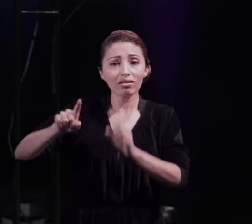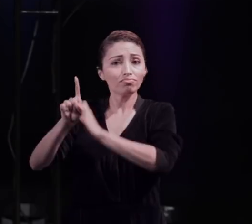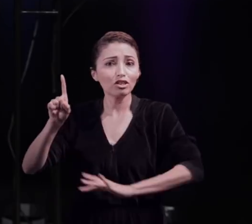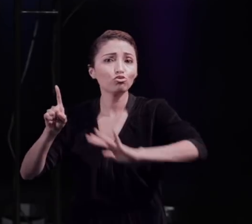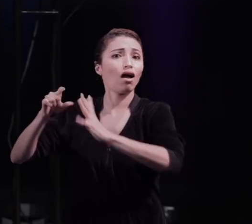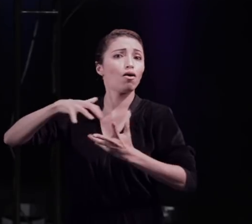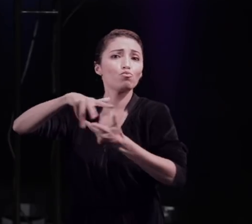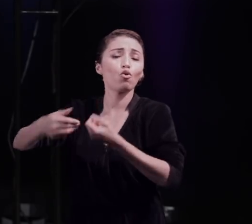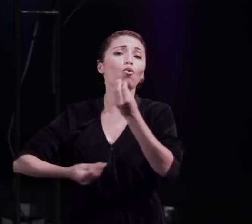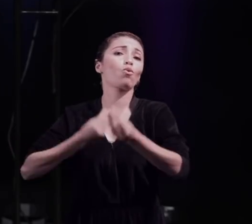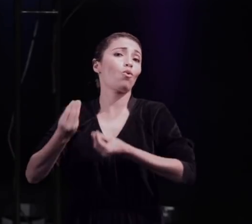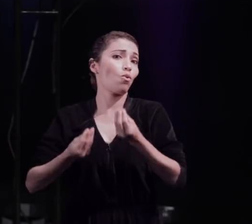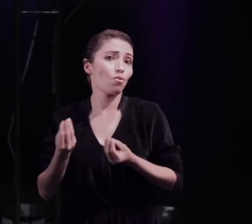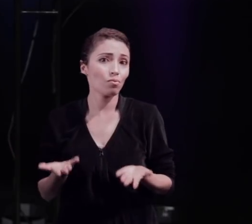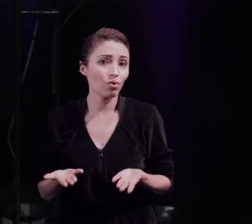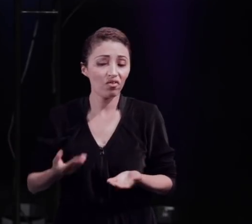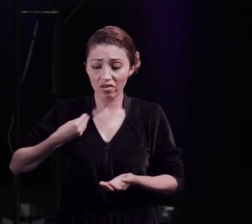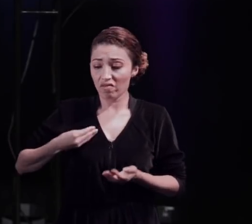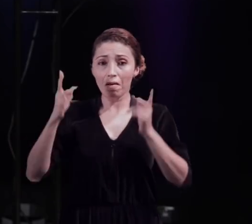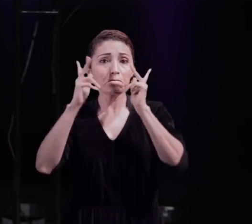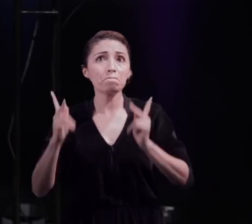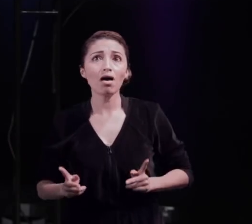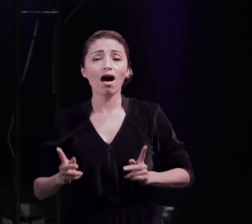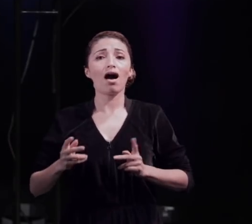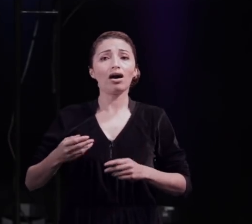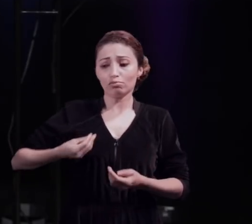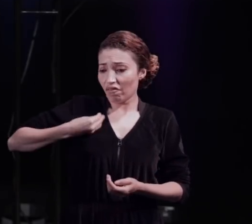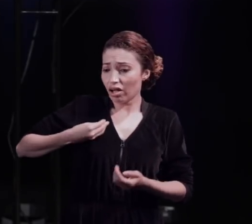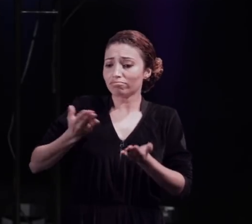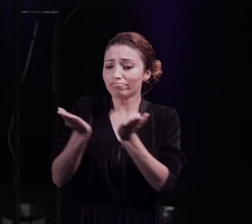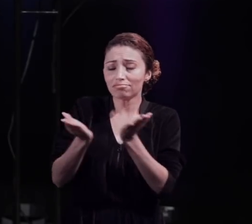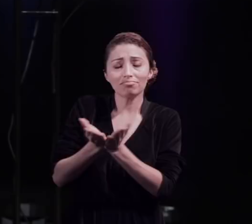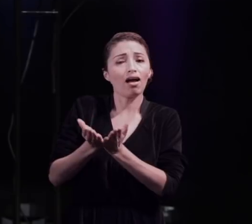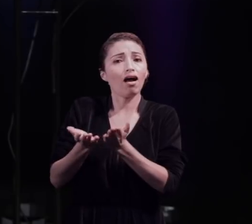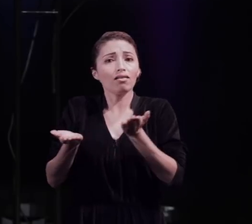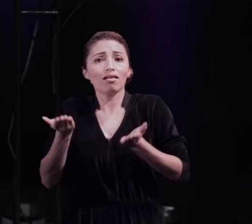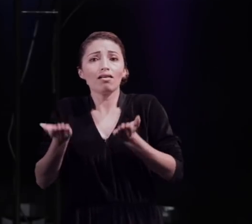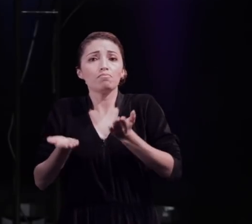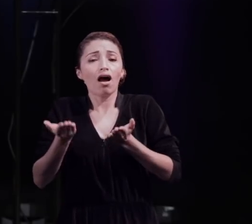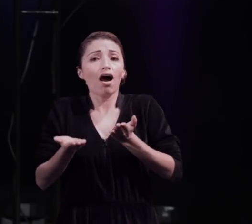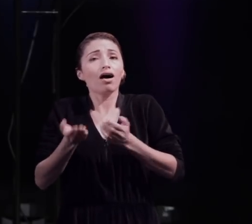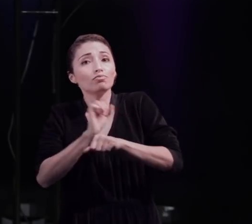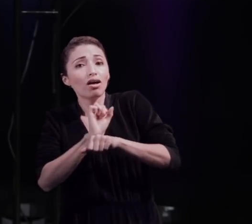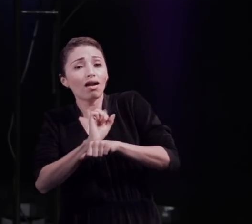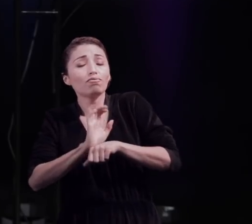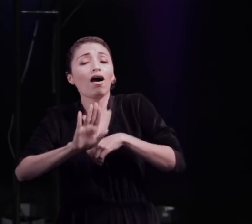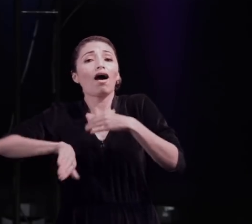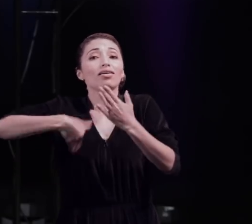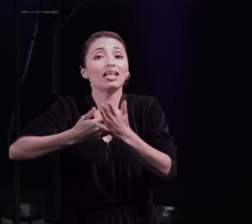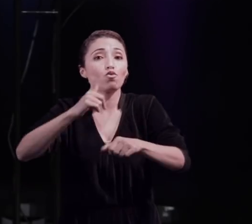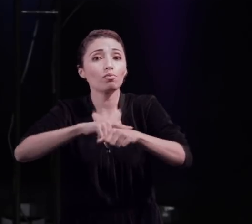neste mundo e viver em paz, viver uma vida cristã equilibrada, até que ele